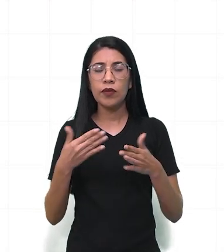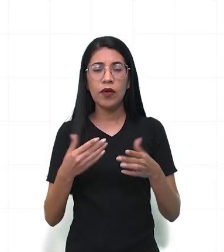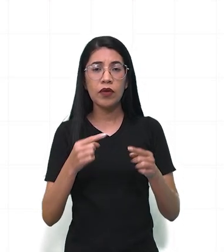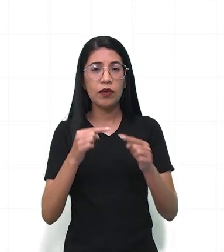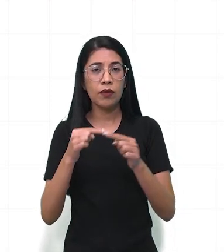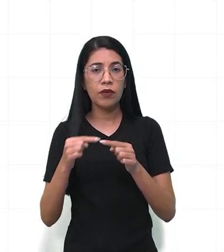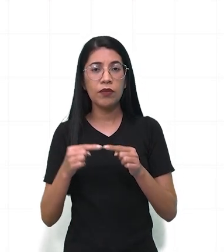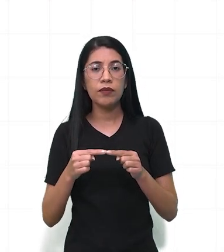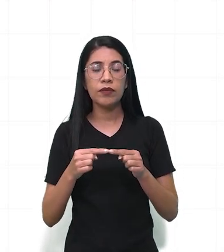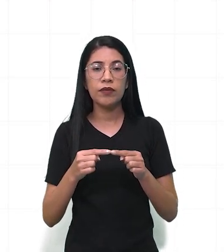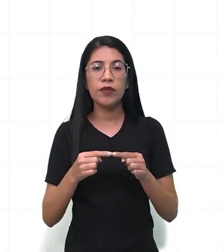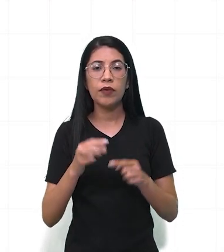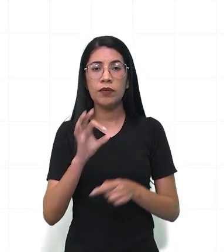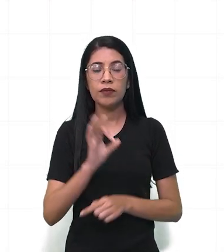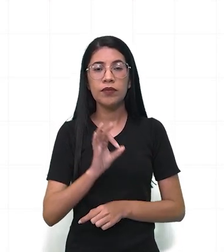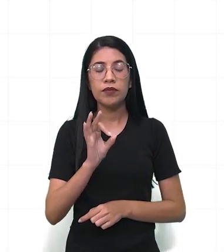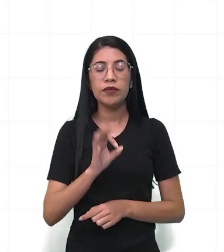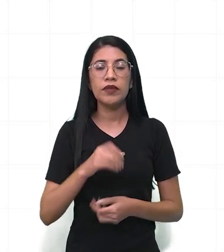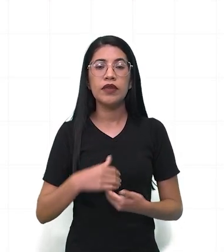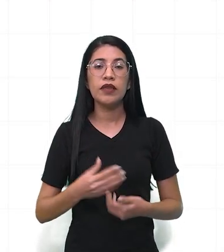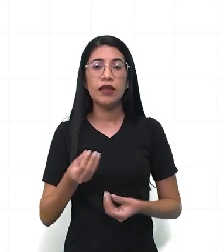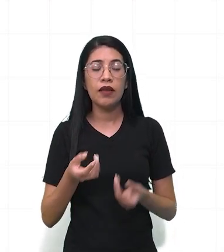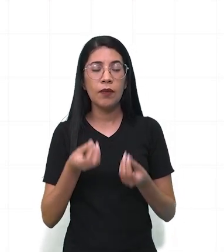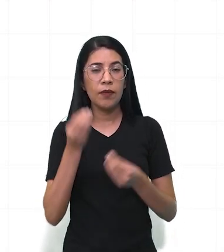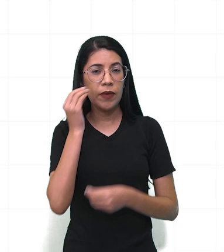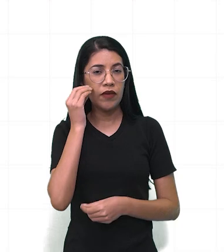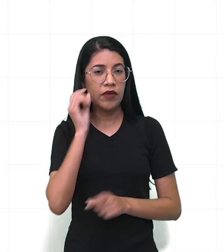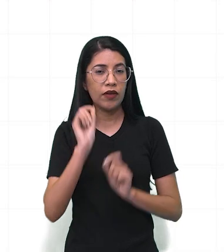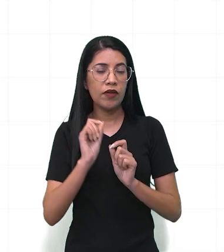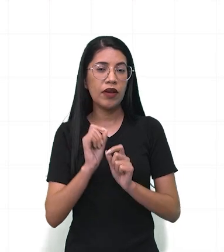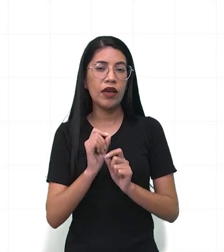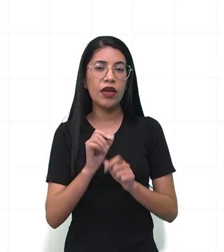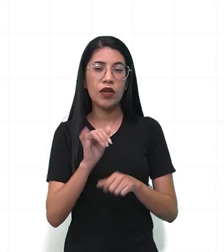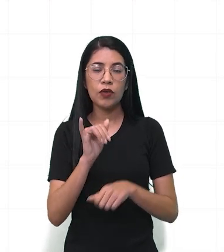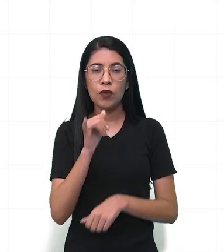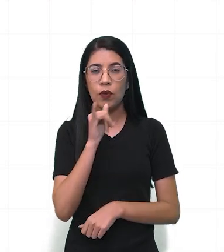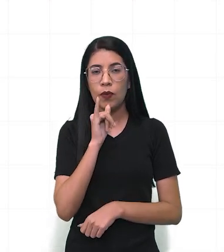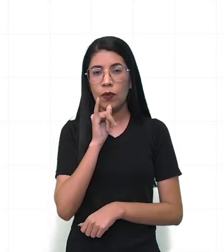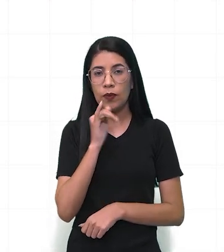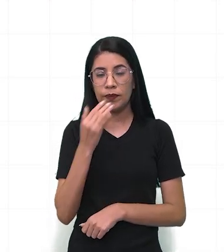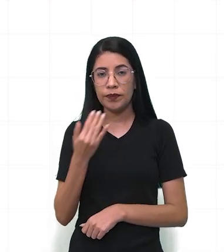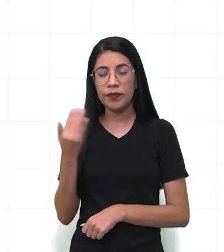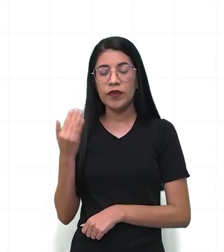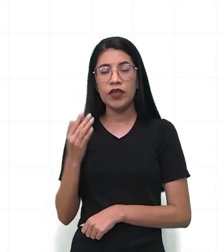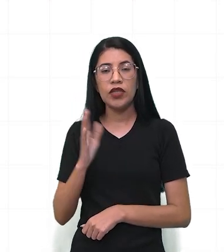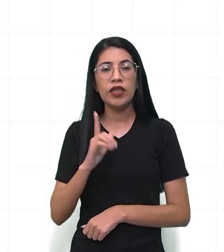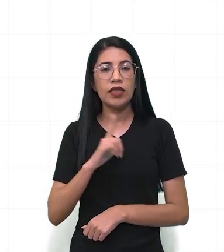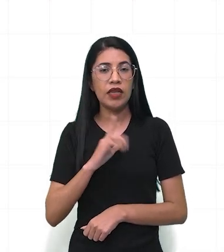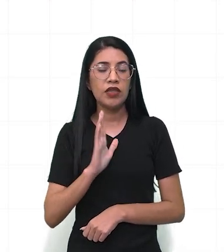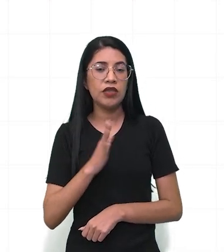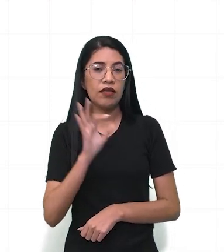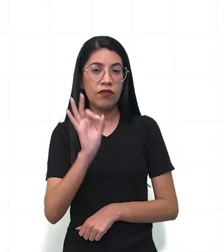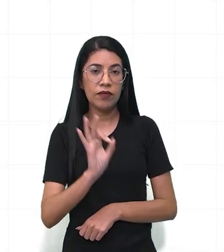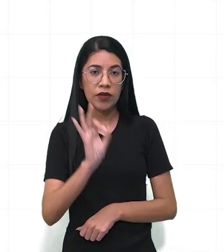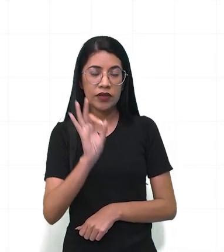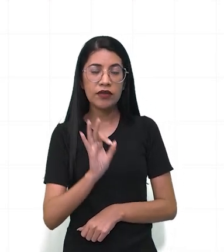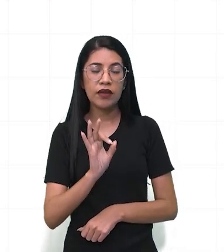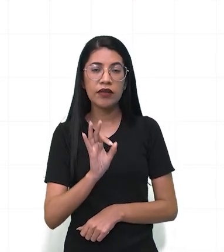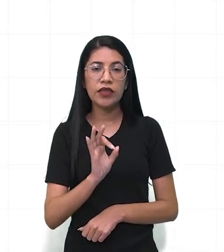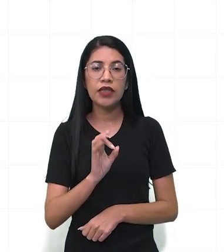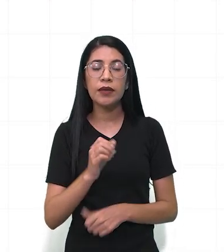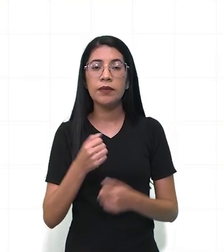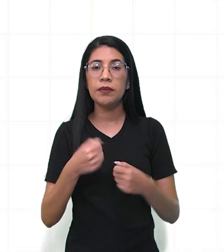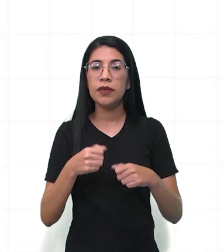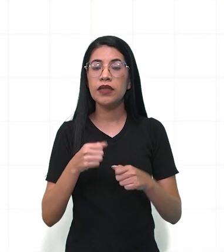Então, observem aí, note que nesse exemplo já conhecemos o resultado da porcentagem e queremos o valor